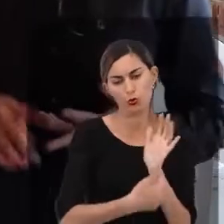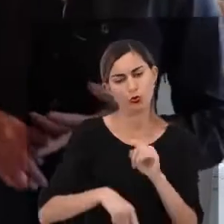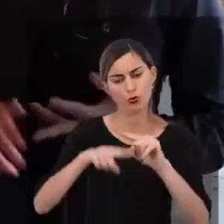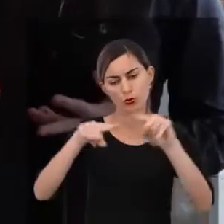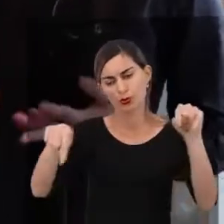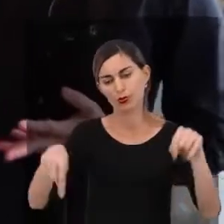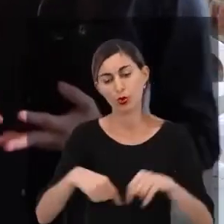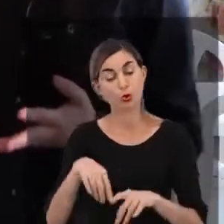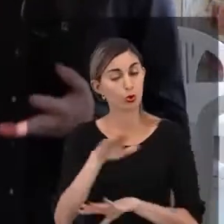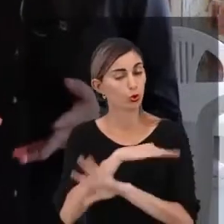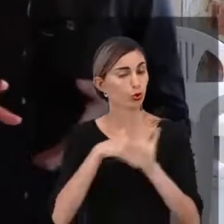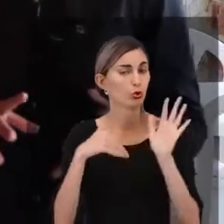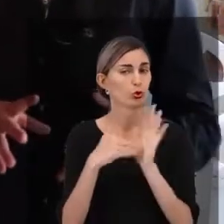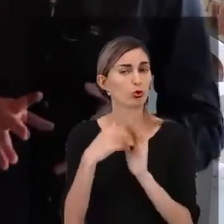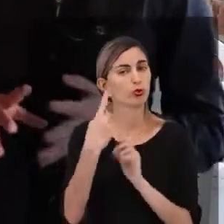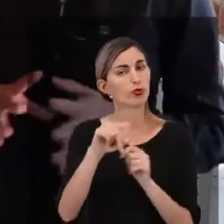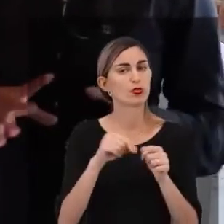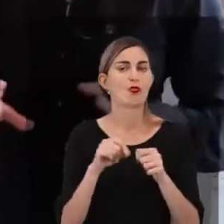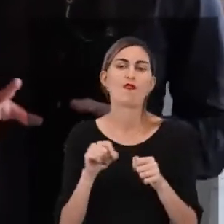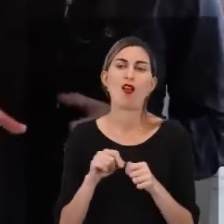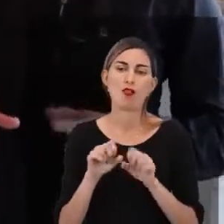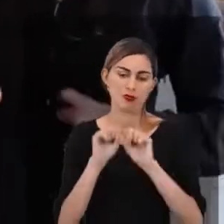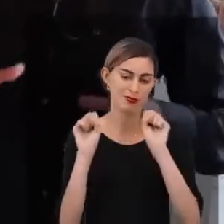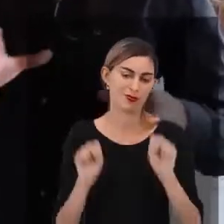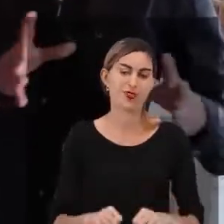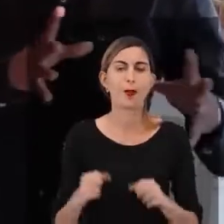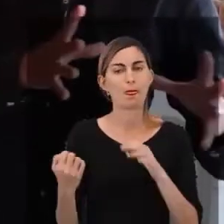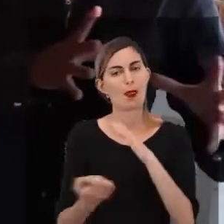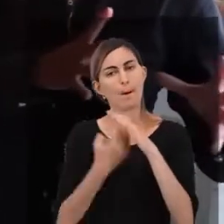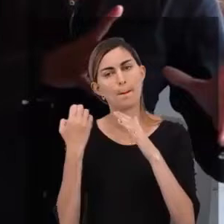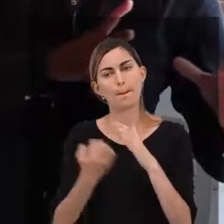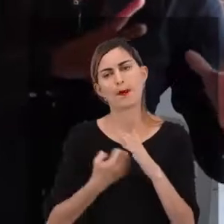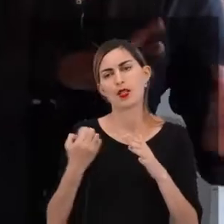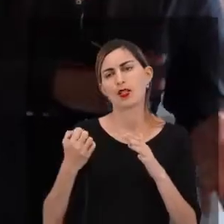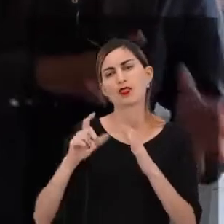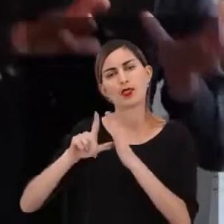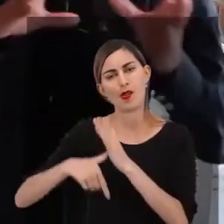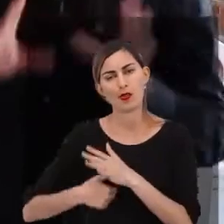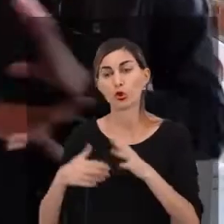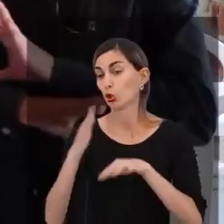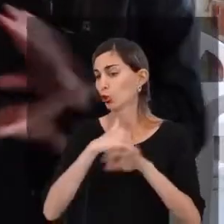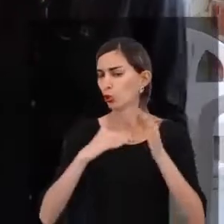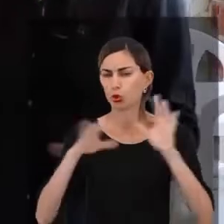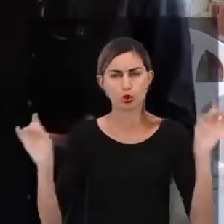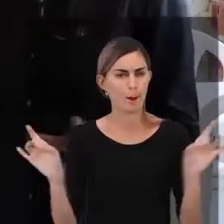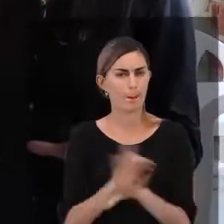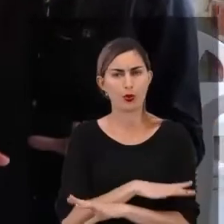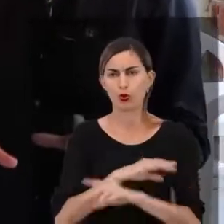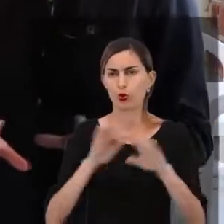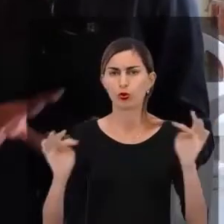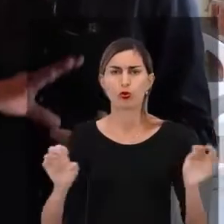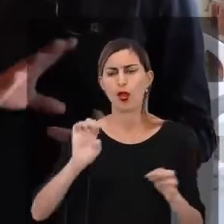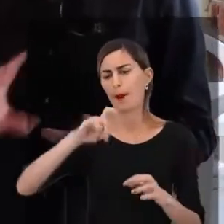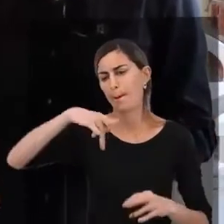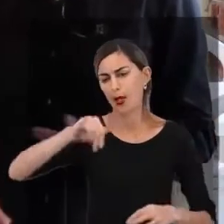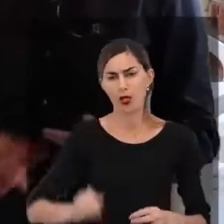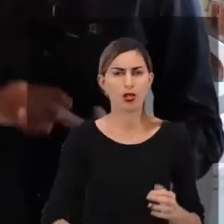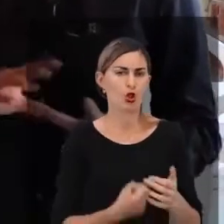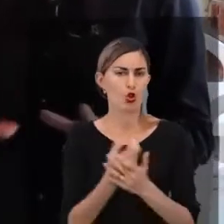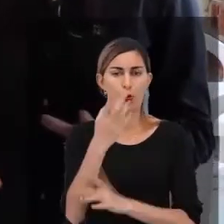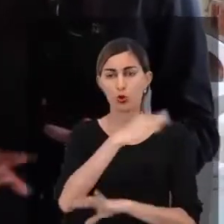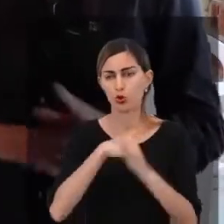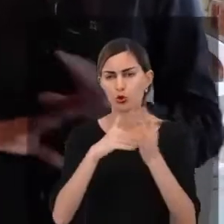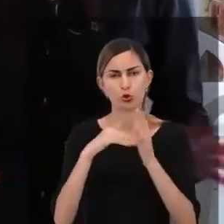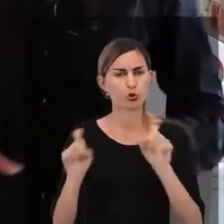Monique? Exatamente. Tudo isso você faz no sistema. Tem empresa que ainda está no sistema arcaico e tem empresa que é tudo informatizado.